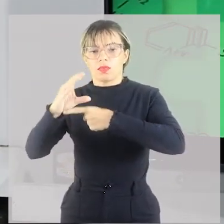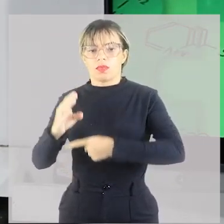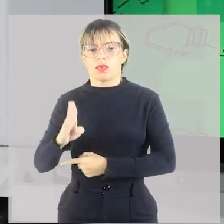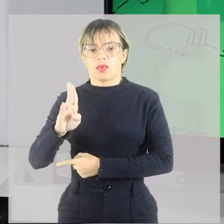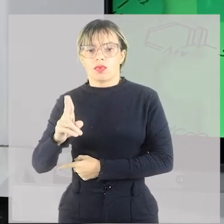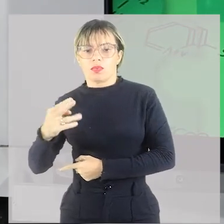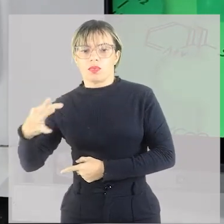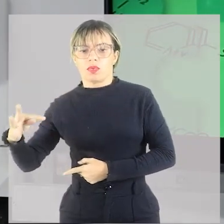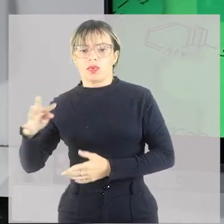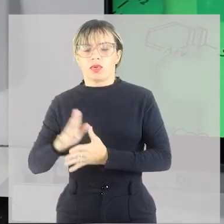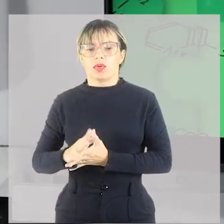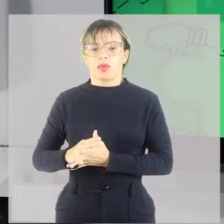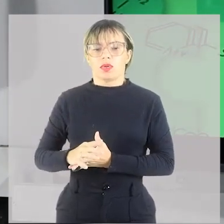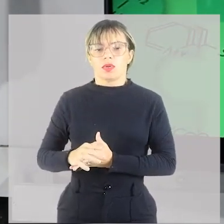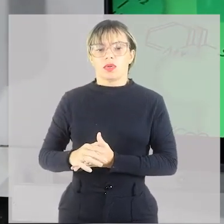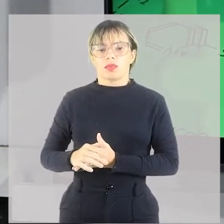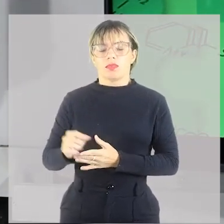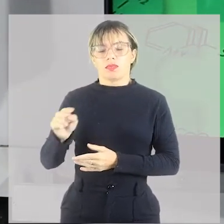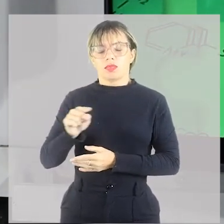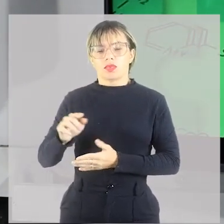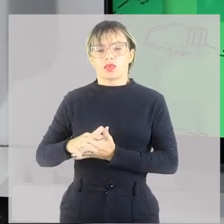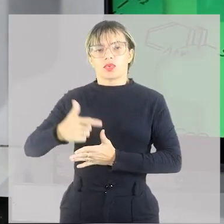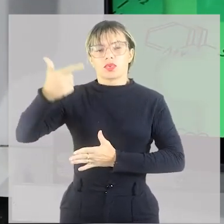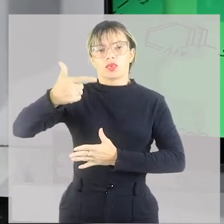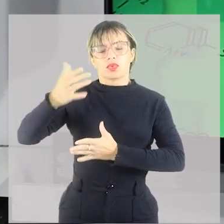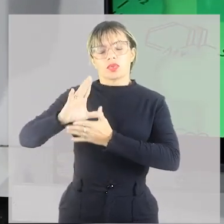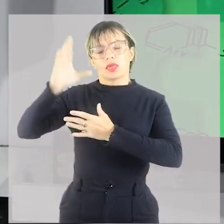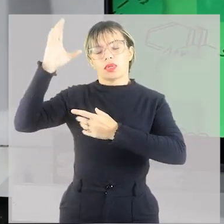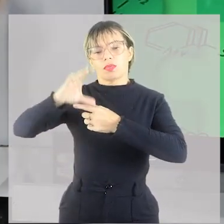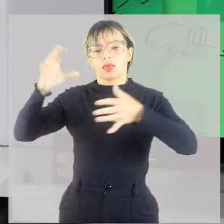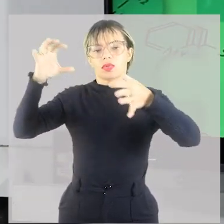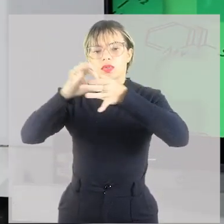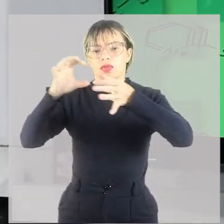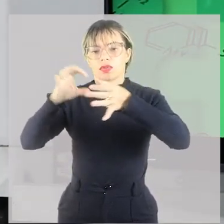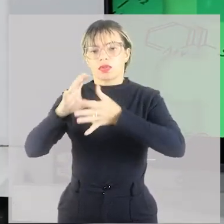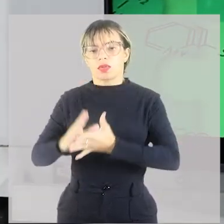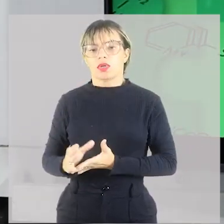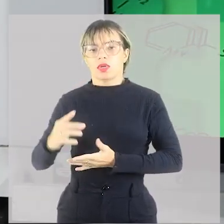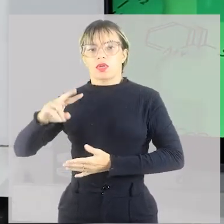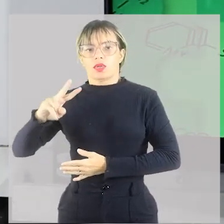No segundo carbono eu tenho uma dupla, 2, eno.